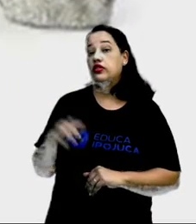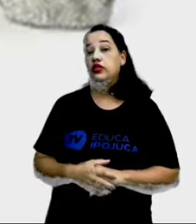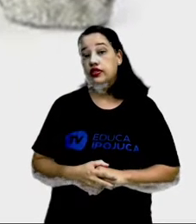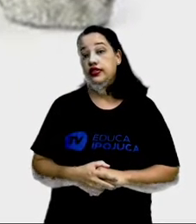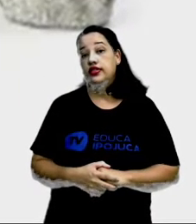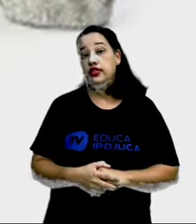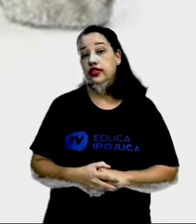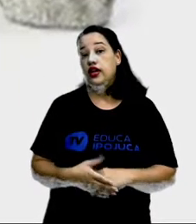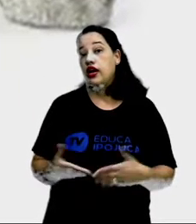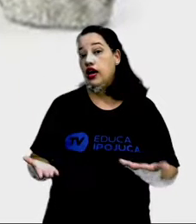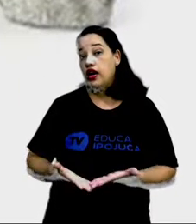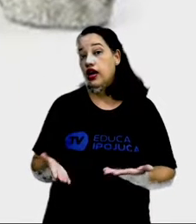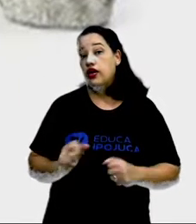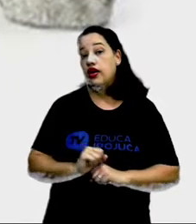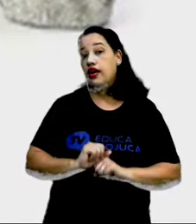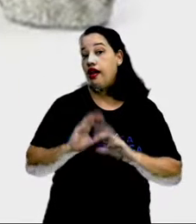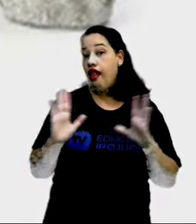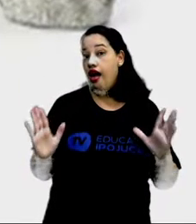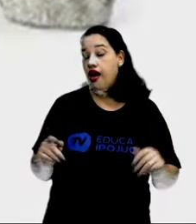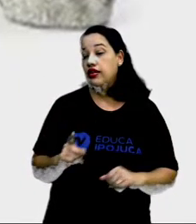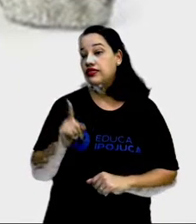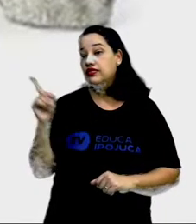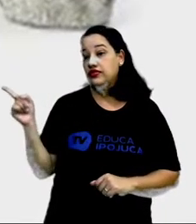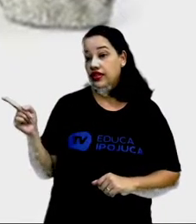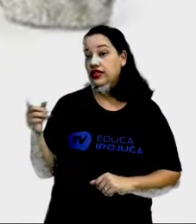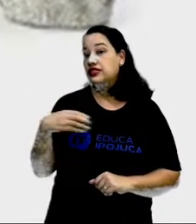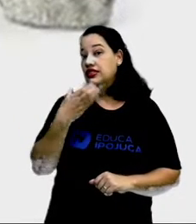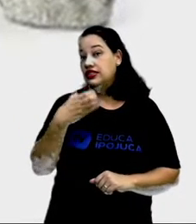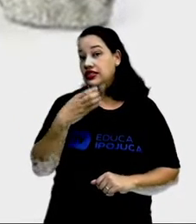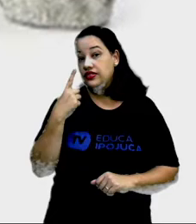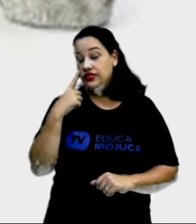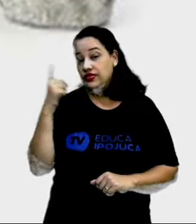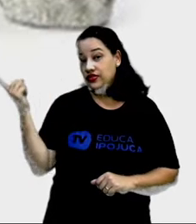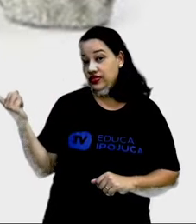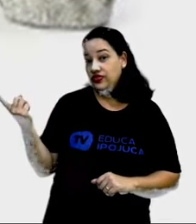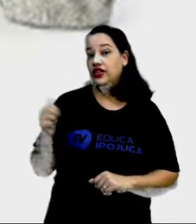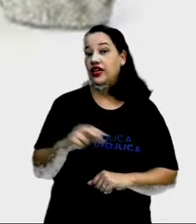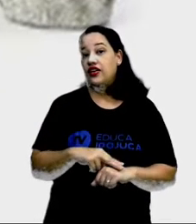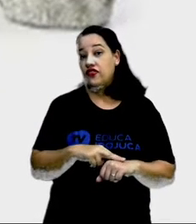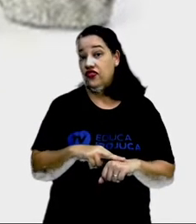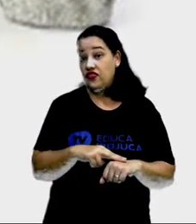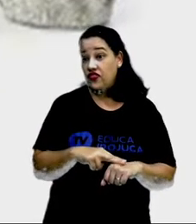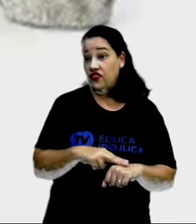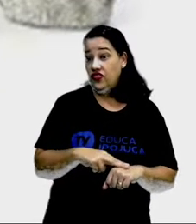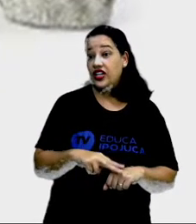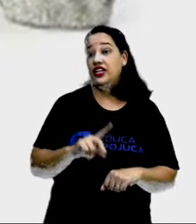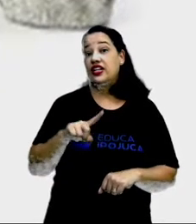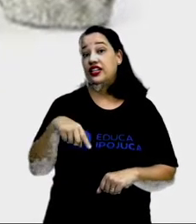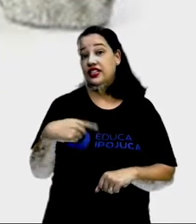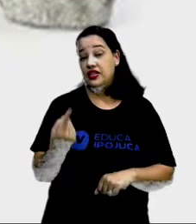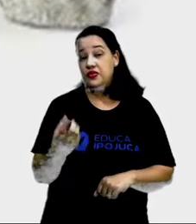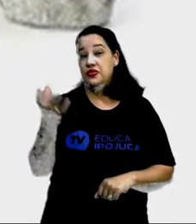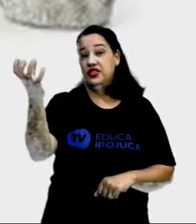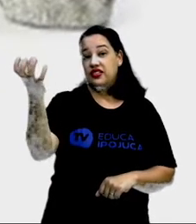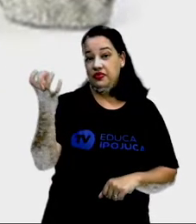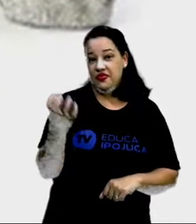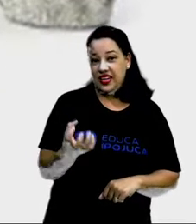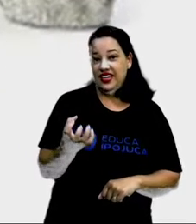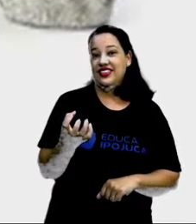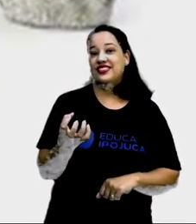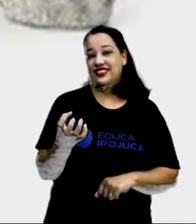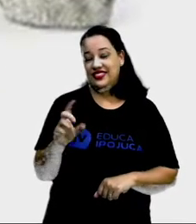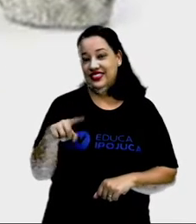E aqui de uma forma mais clara, olha só a frutinha verdinha quando você tirou lá da árvore, quando você recebeu essa fruta,